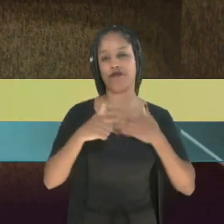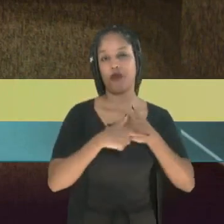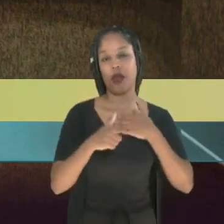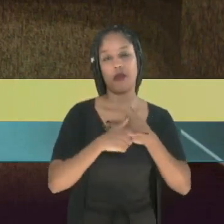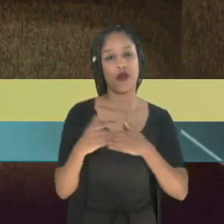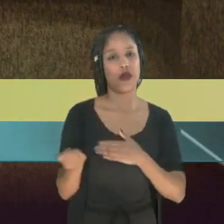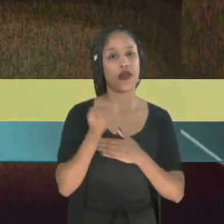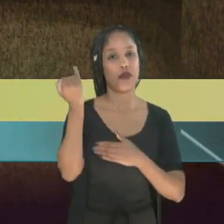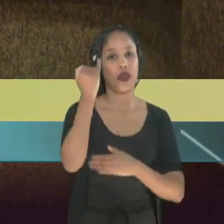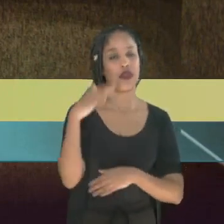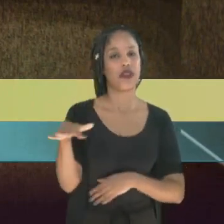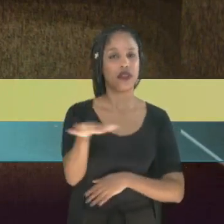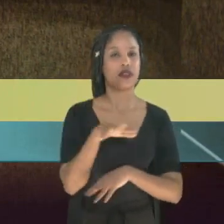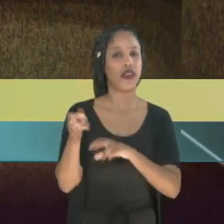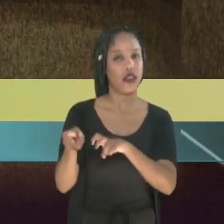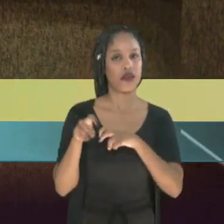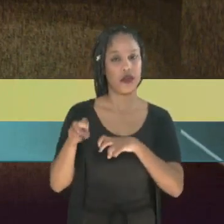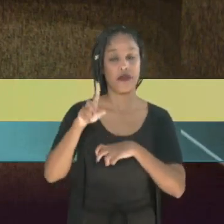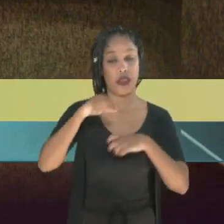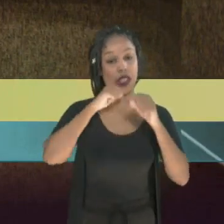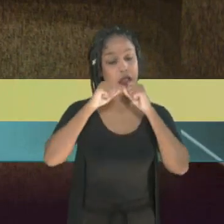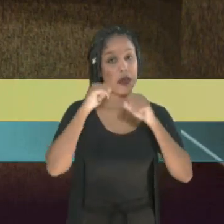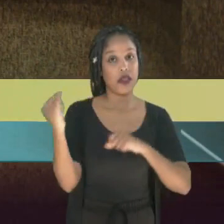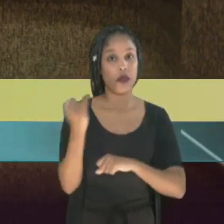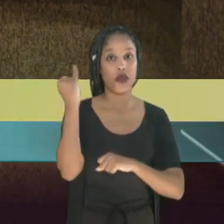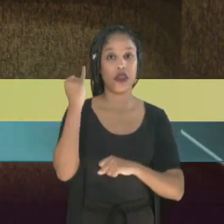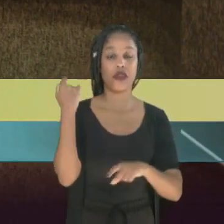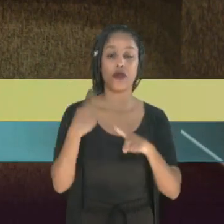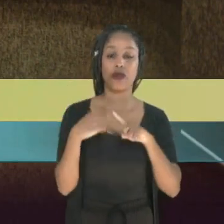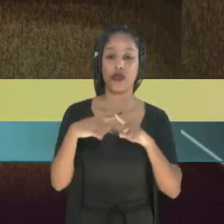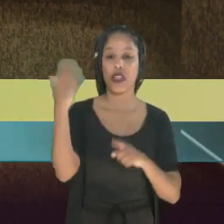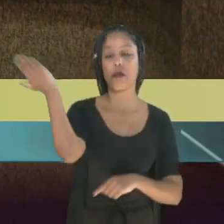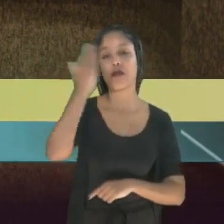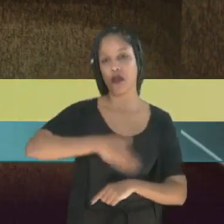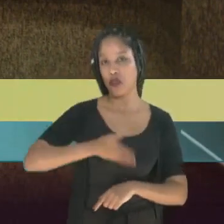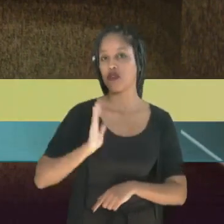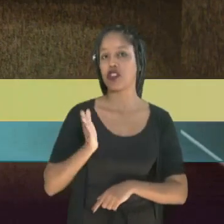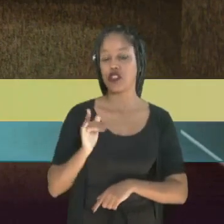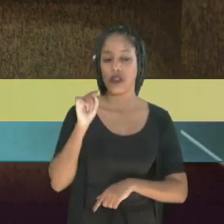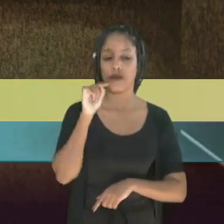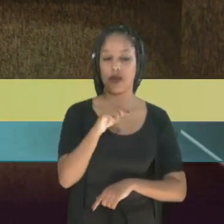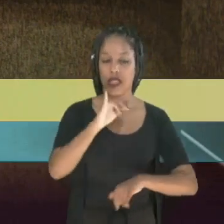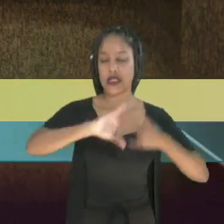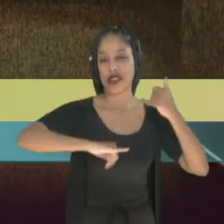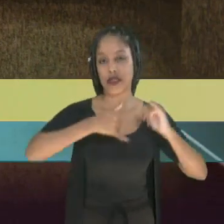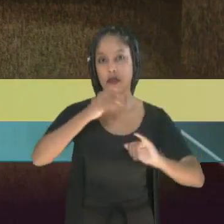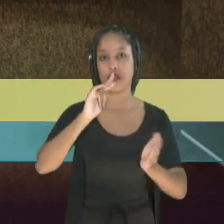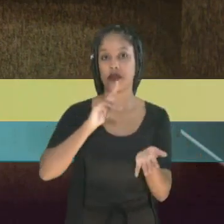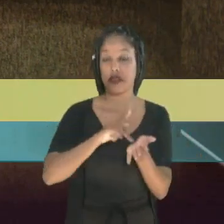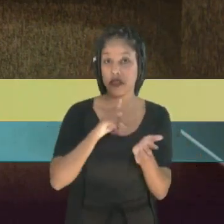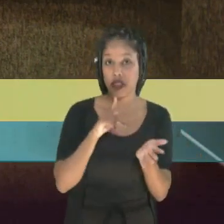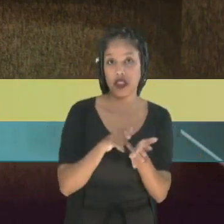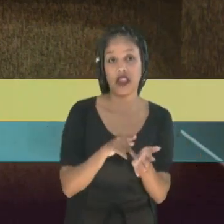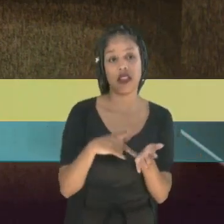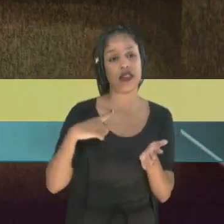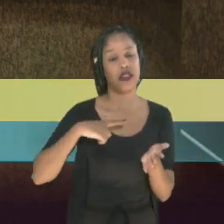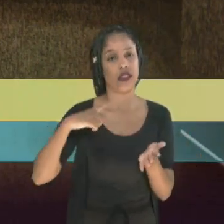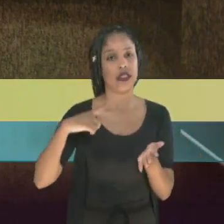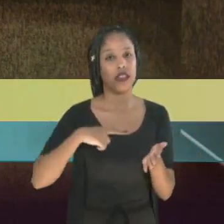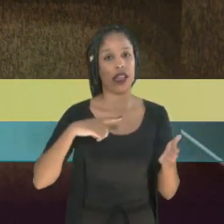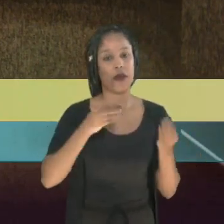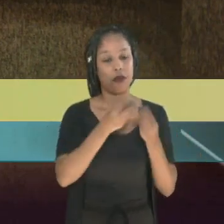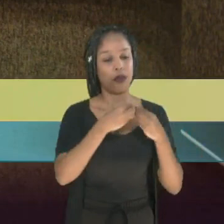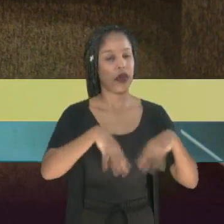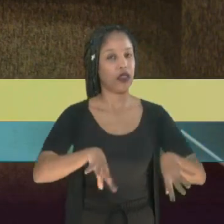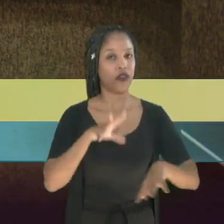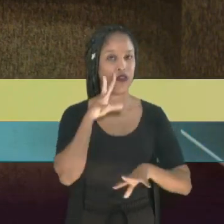debate que nós temos que fazer, porque já há comprovação, deputado, de que essa substância realmente está trazendo um prejuízo enorme.